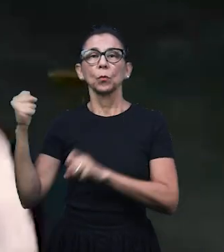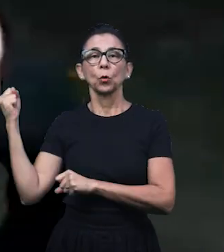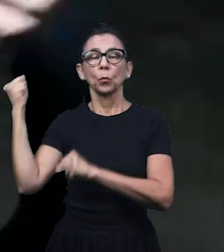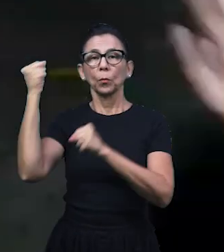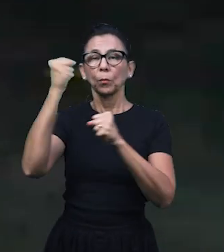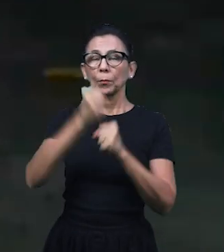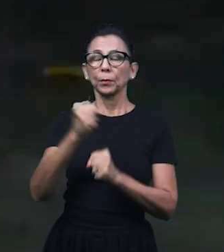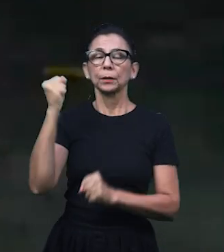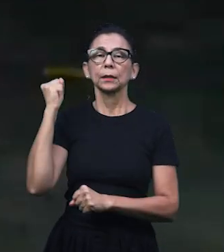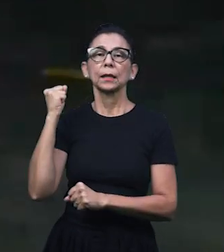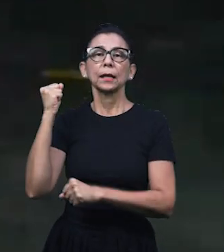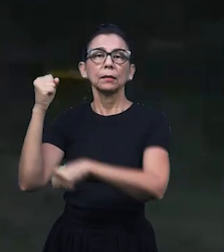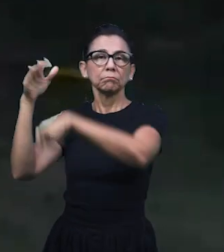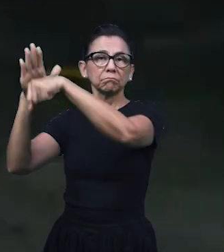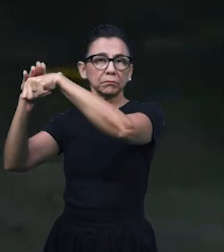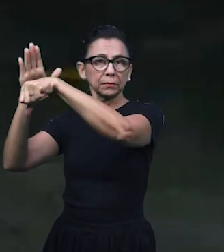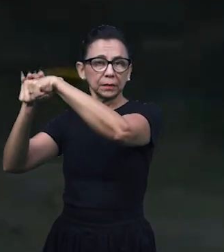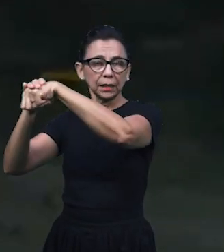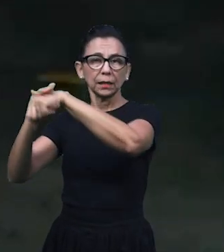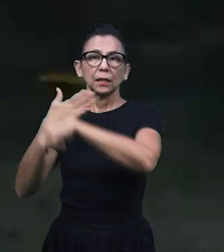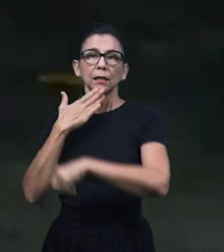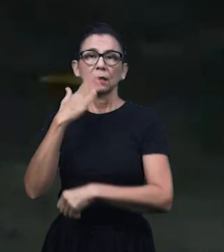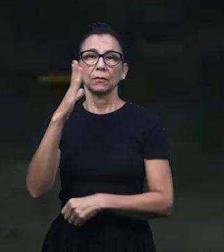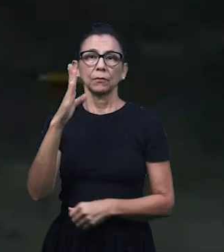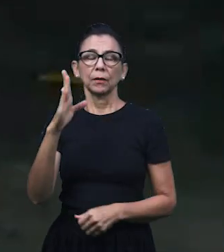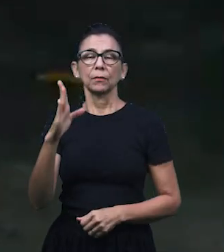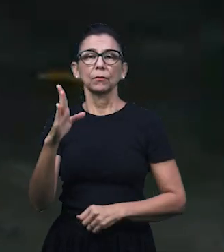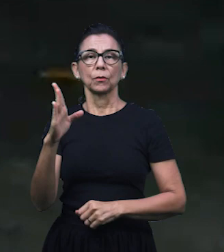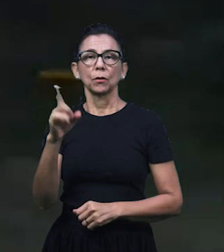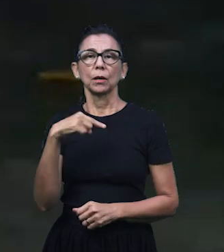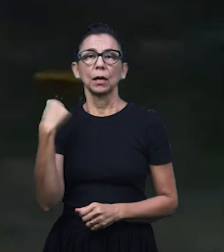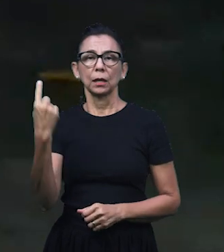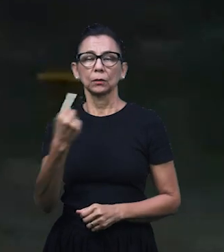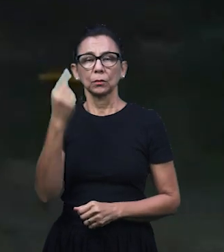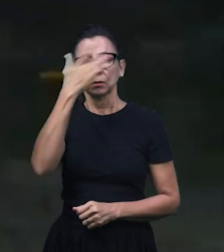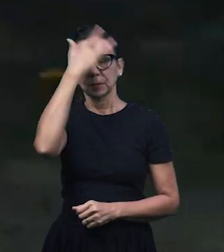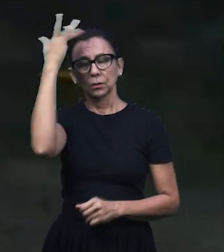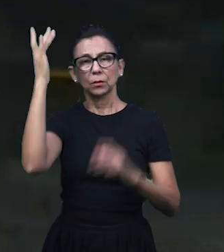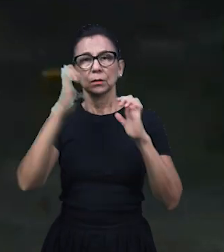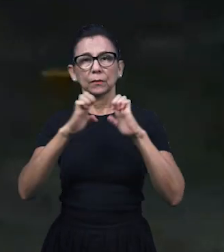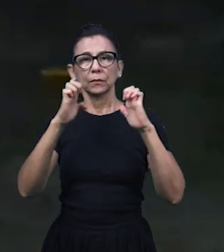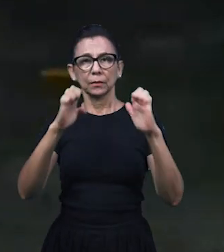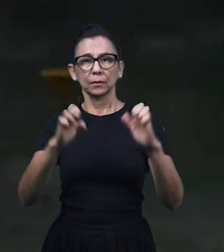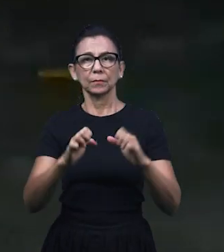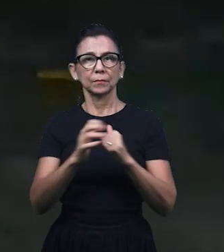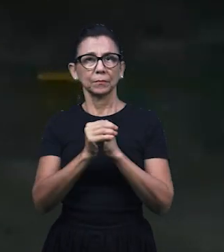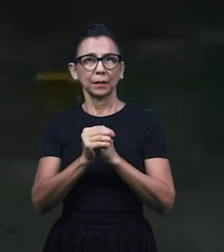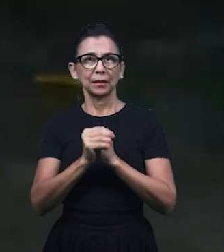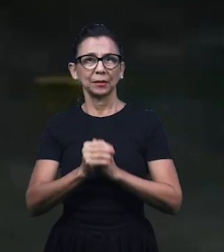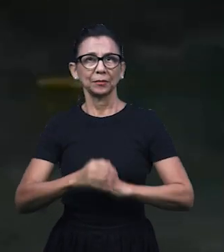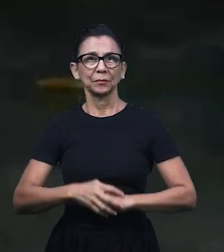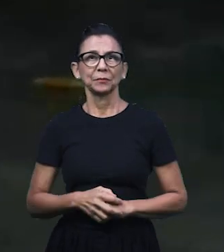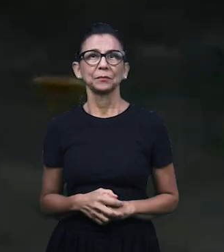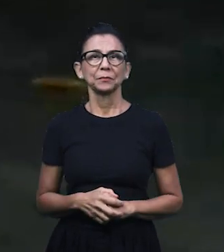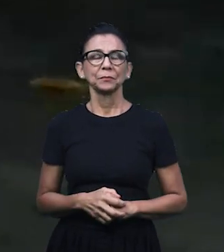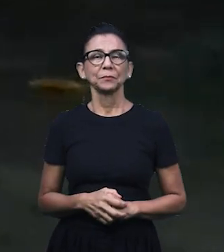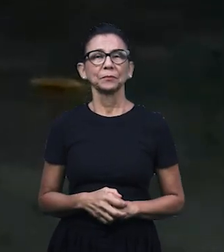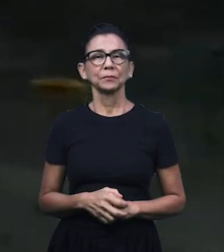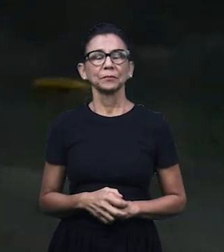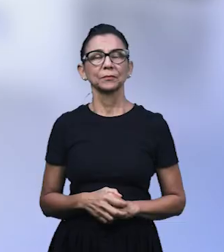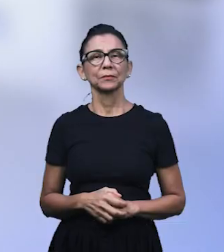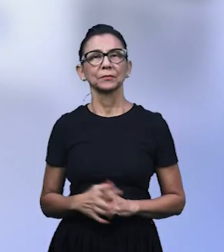Não somente aquele que recebe o dom, mas também a nós que identificamos pelo Espírito Santo todas essas maravilhas. Amém? A paz do Senhor